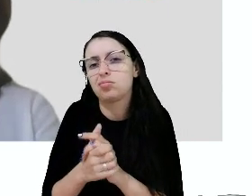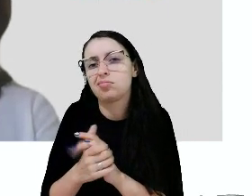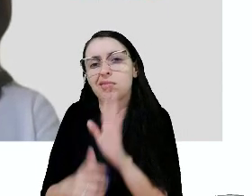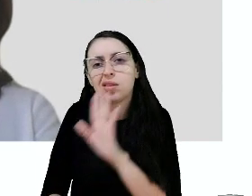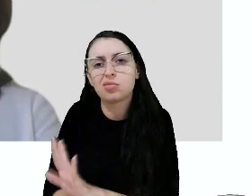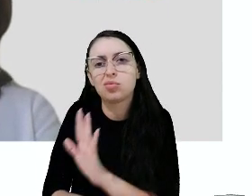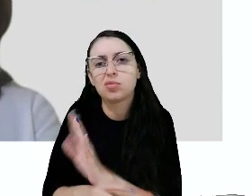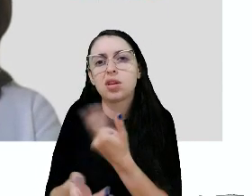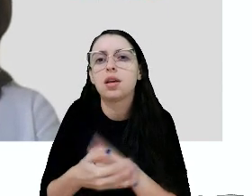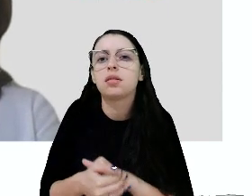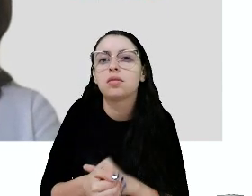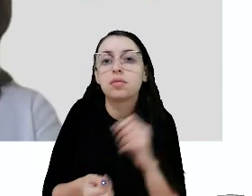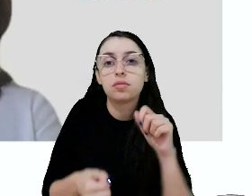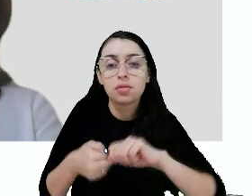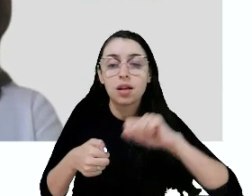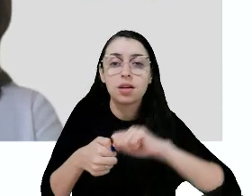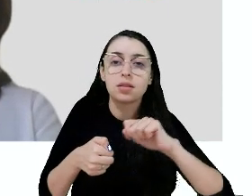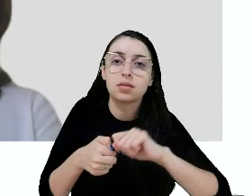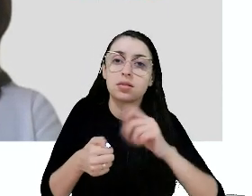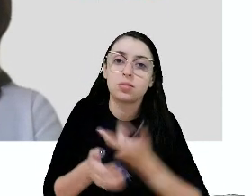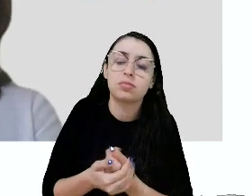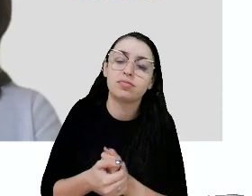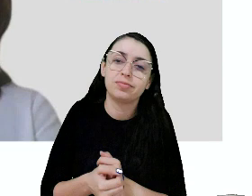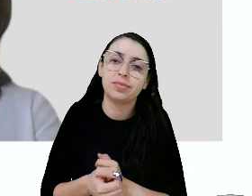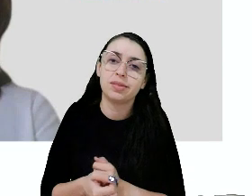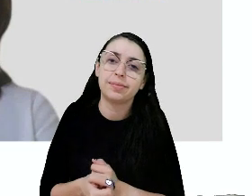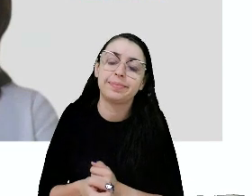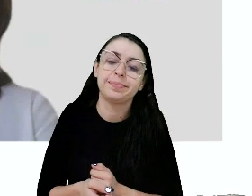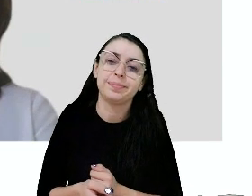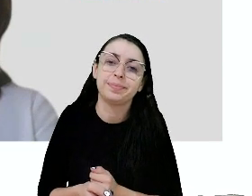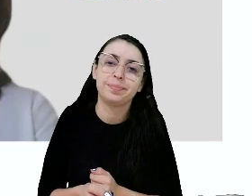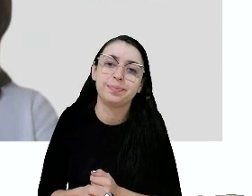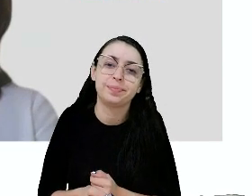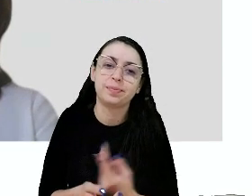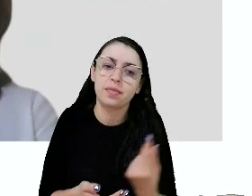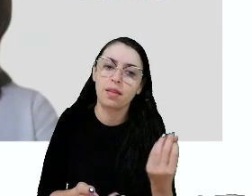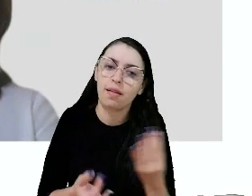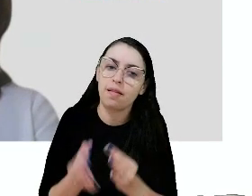as ajudando, e fazem o que eu chamo de um verdadeiro